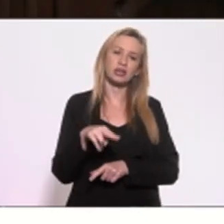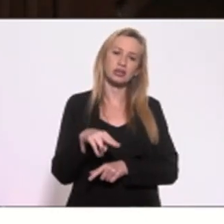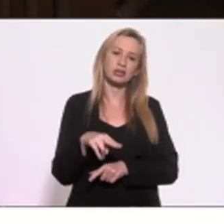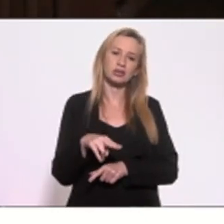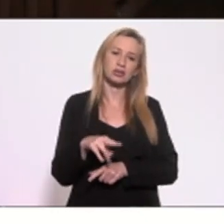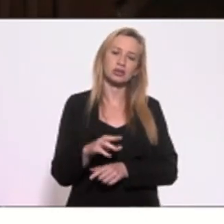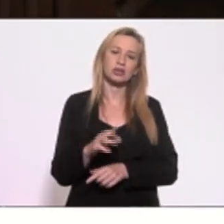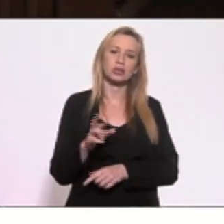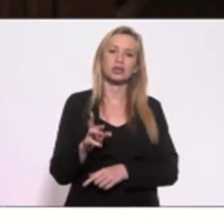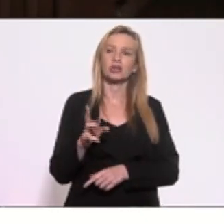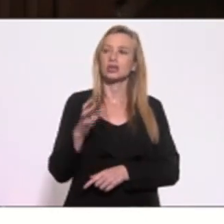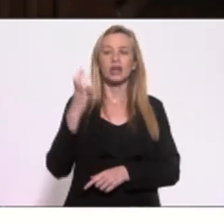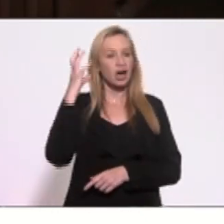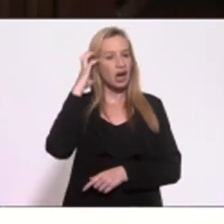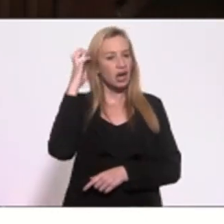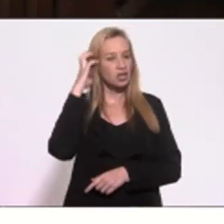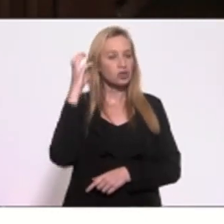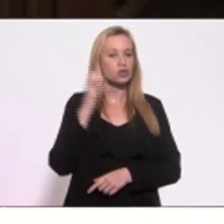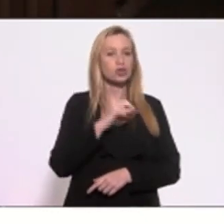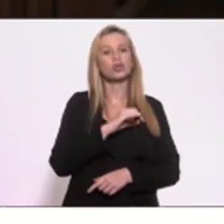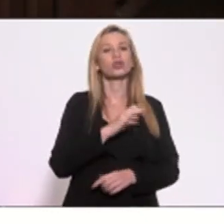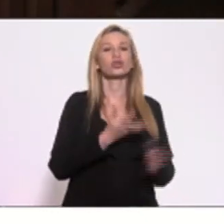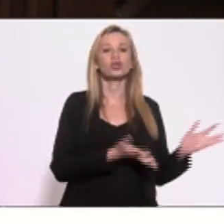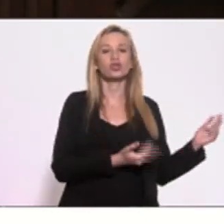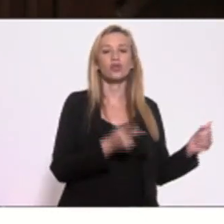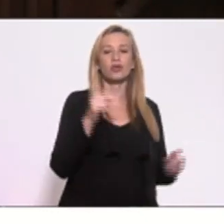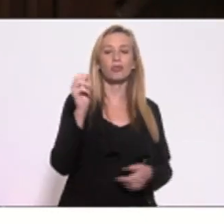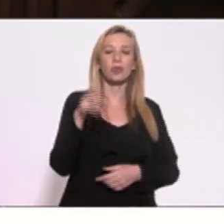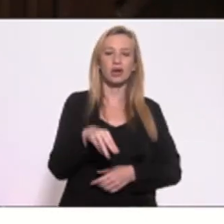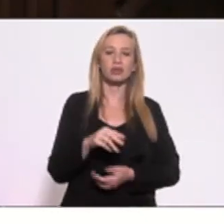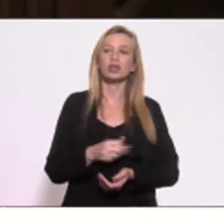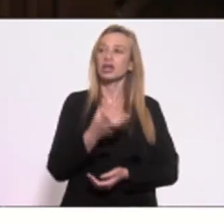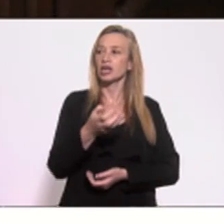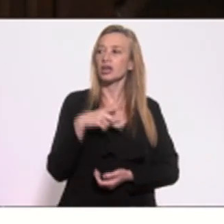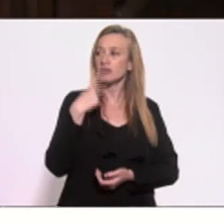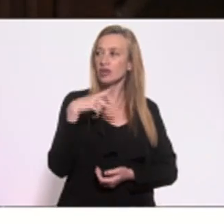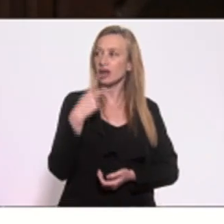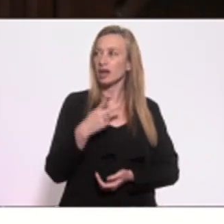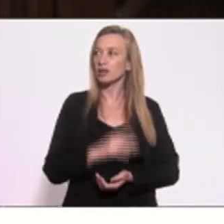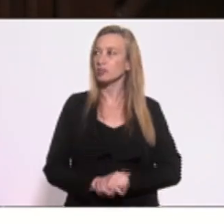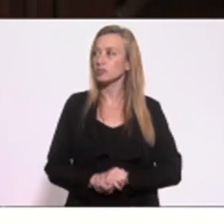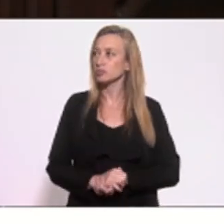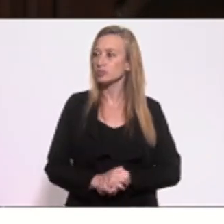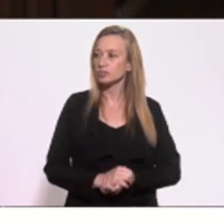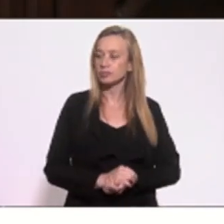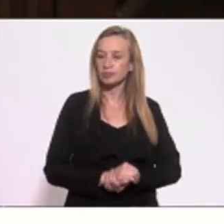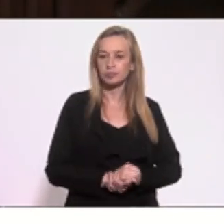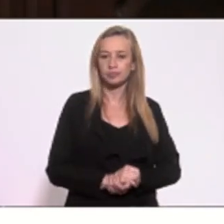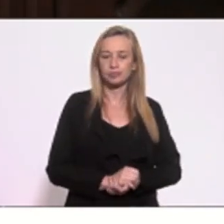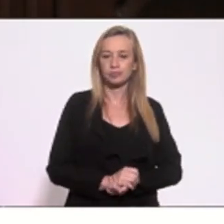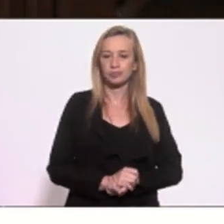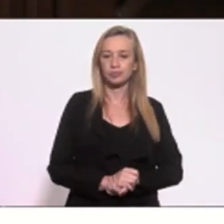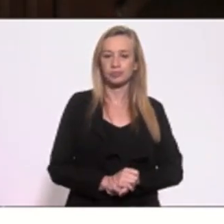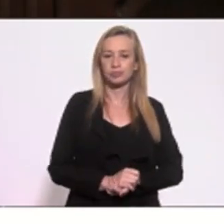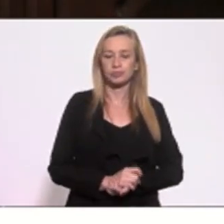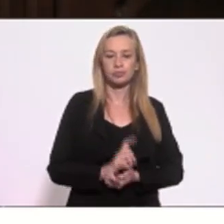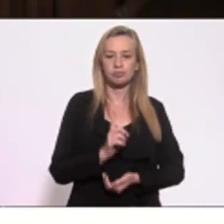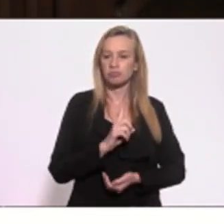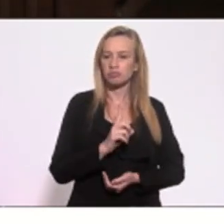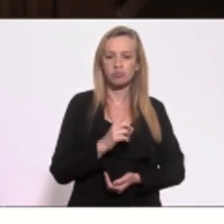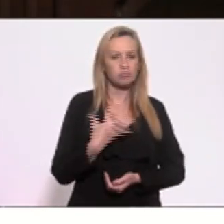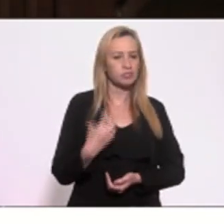Pan. Quero me manifestar de maneira muito veemente, porque não é